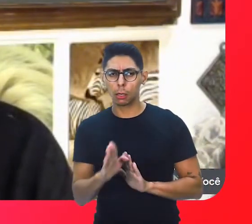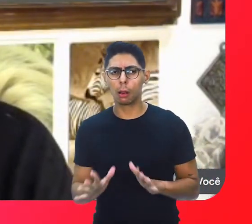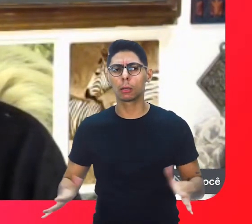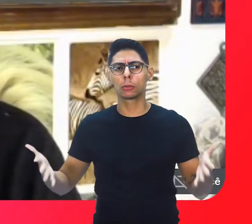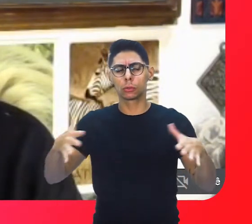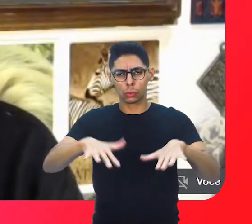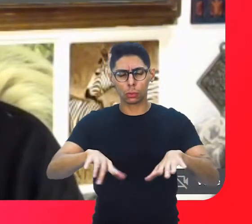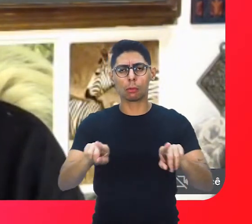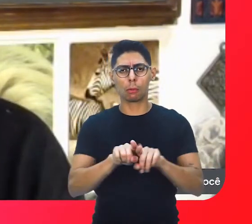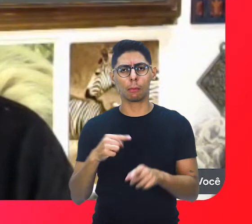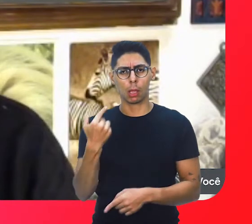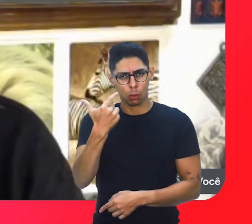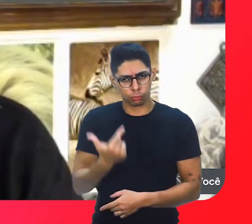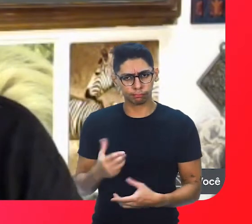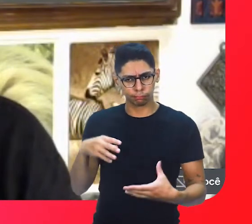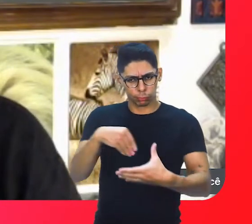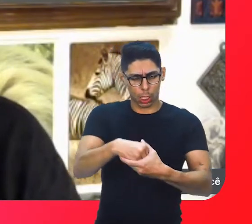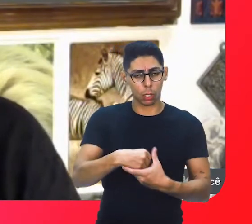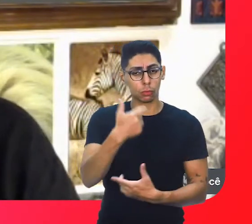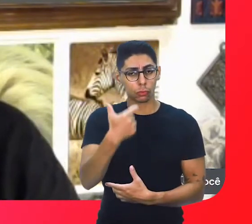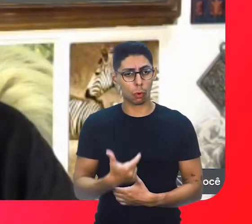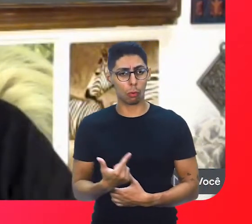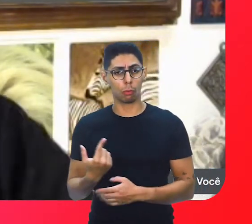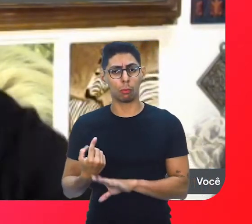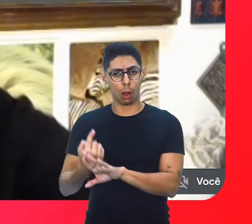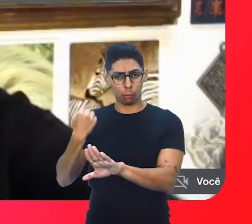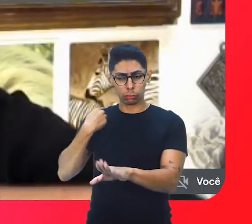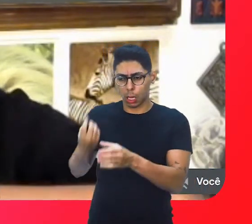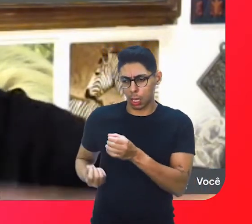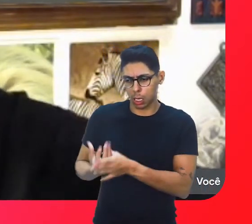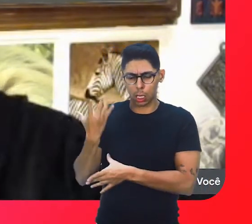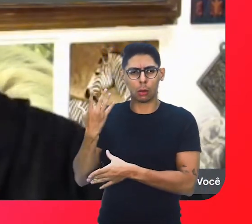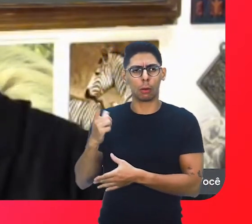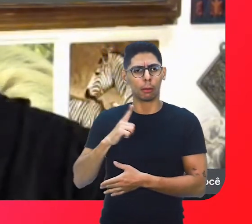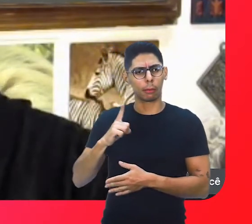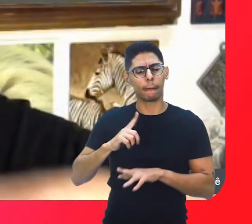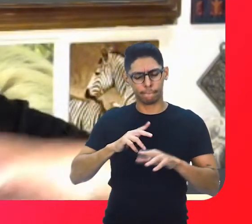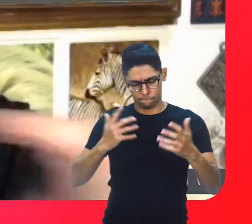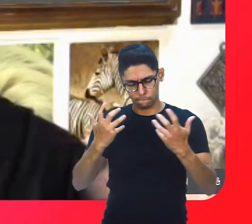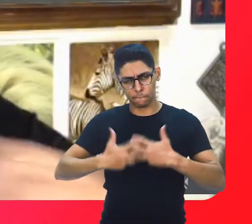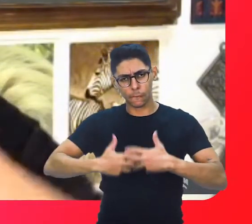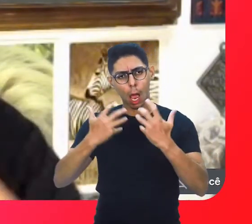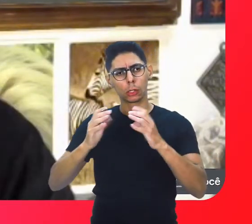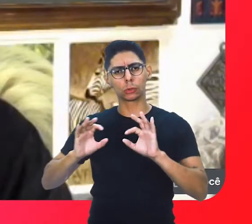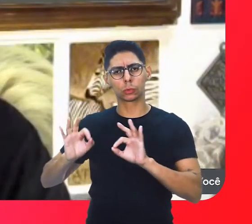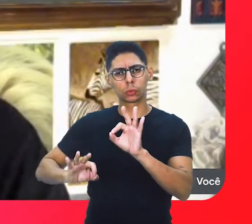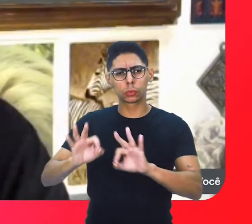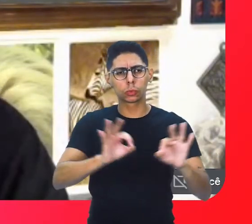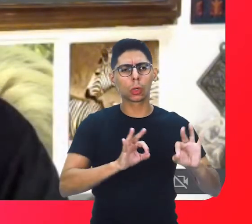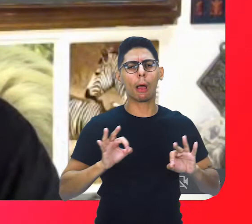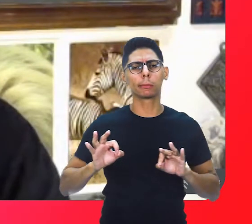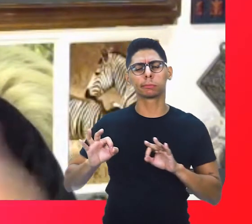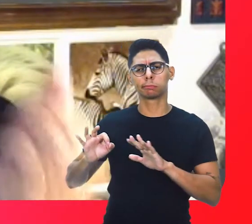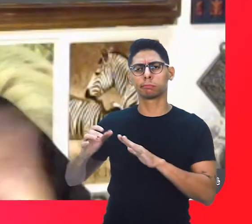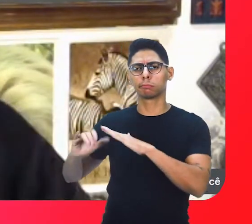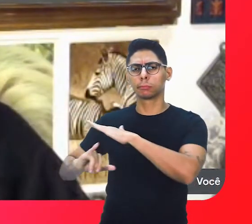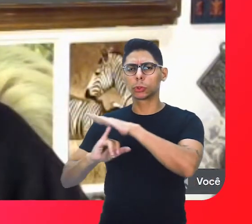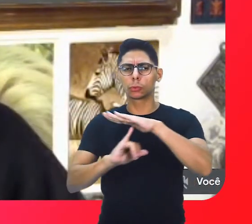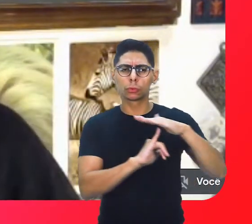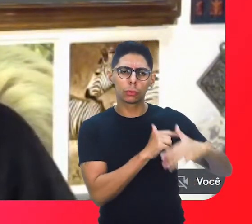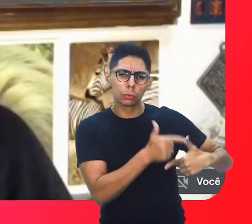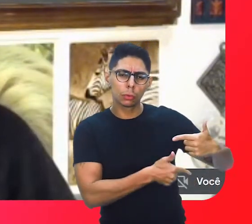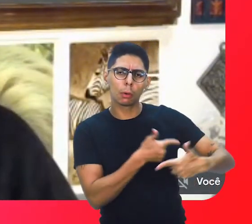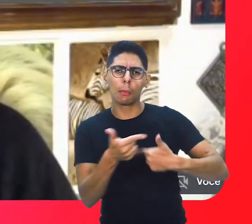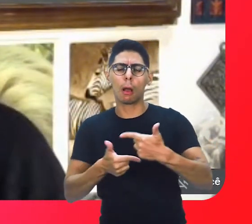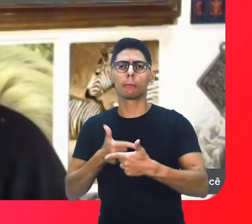faço parte também, sou uma das fundadoras, que também envolve várias dezenas de organizações que trabalham com inclusão de pessoas